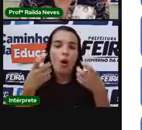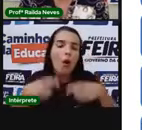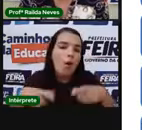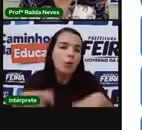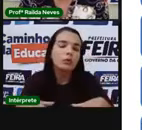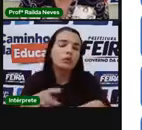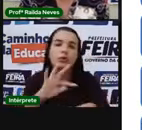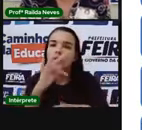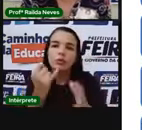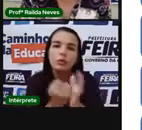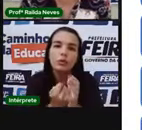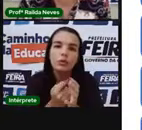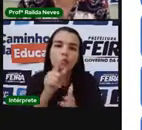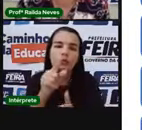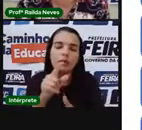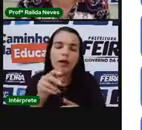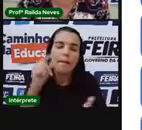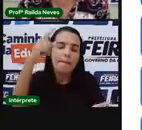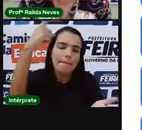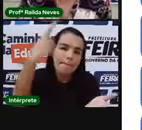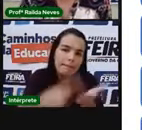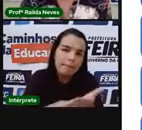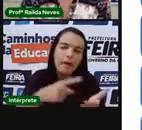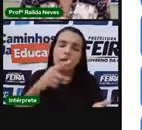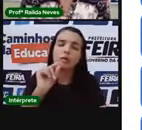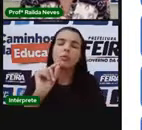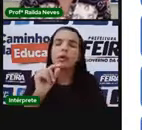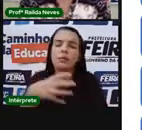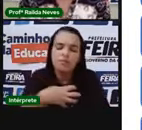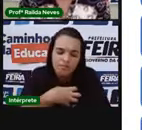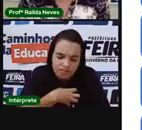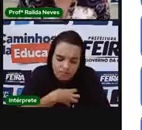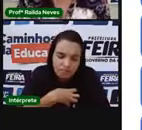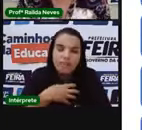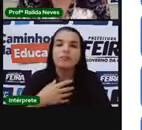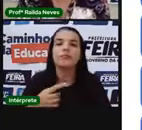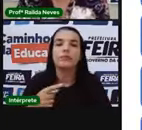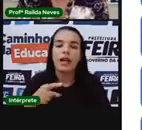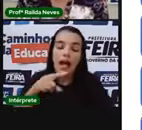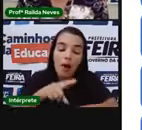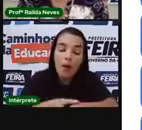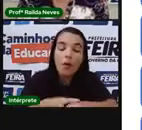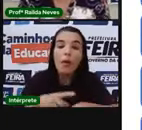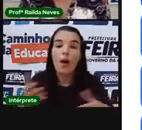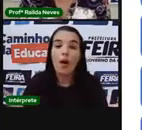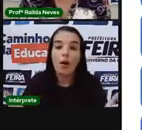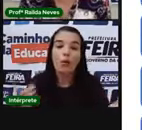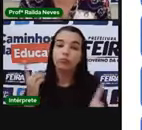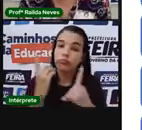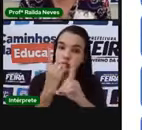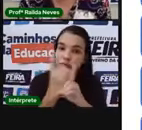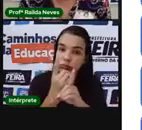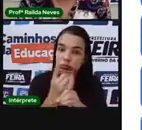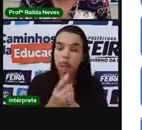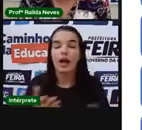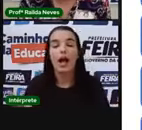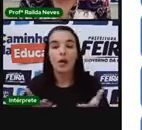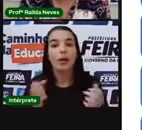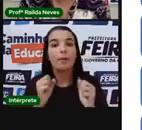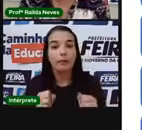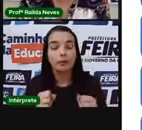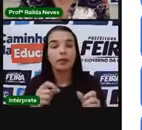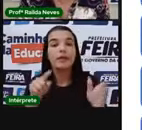marcou profundamente esse nosso momento. E aí você vai depois fazer as perguntinhas que você desejar lá no